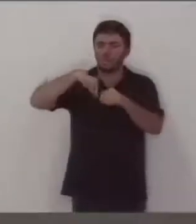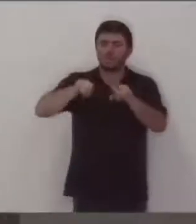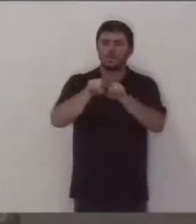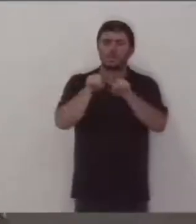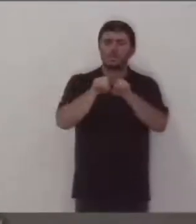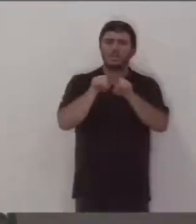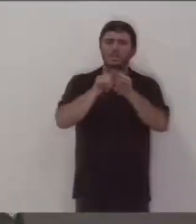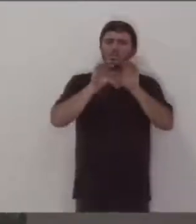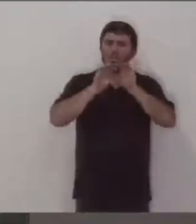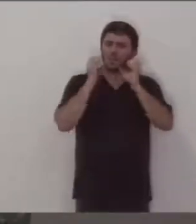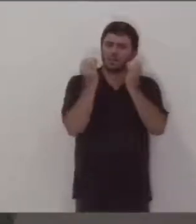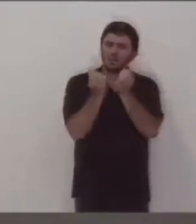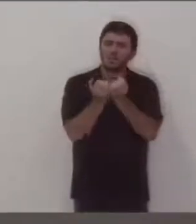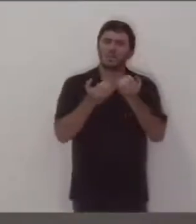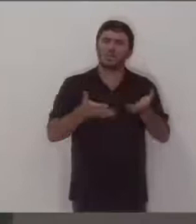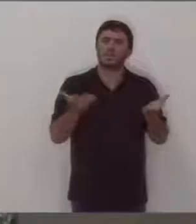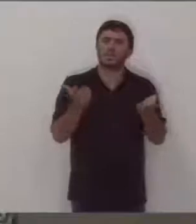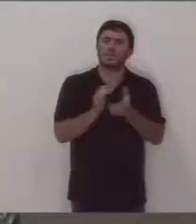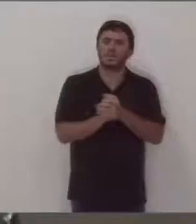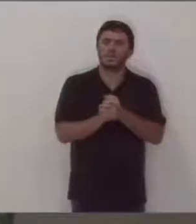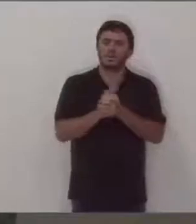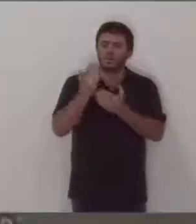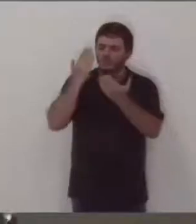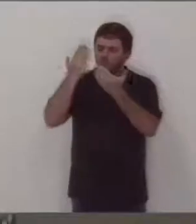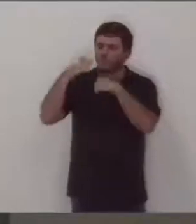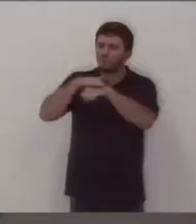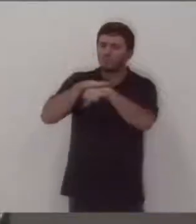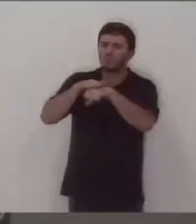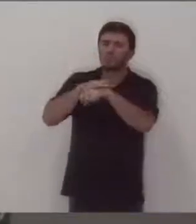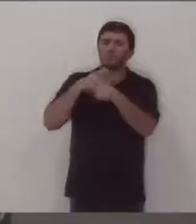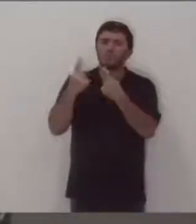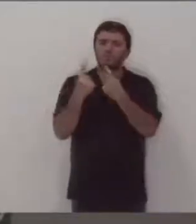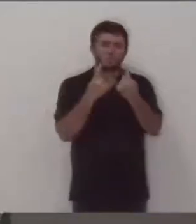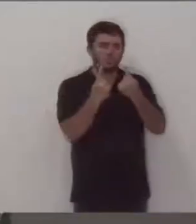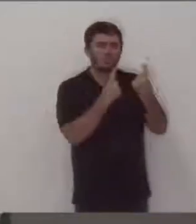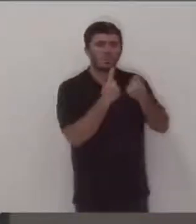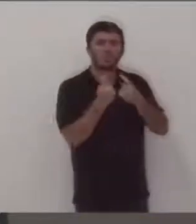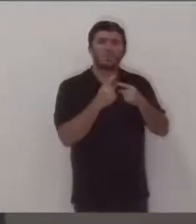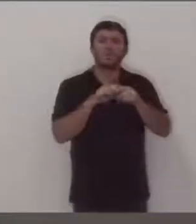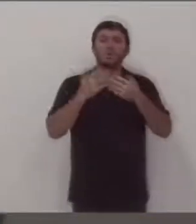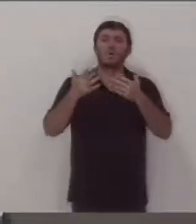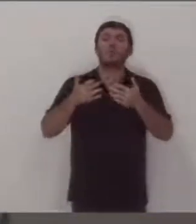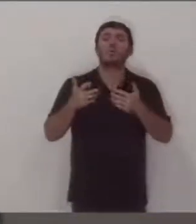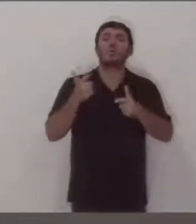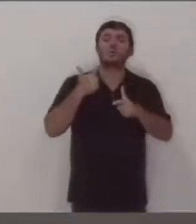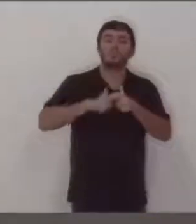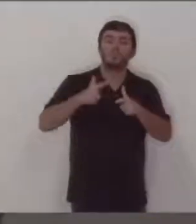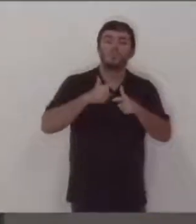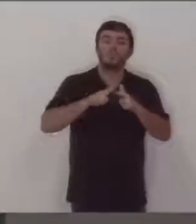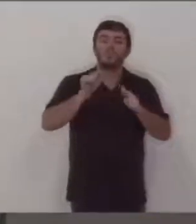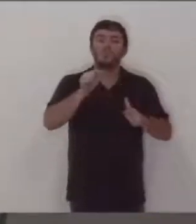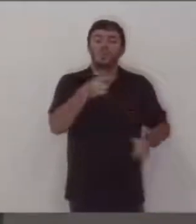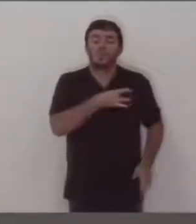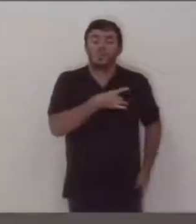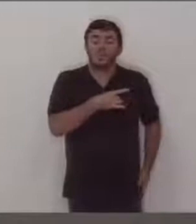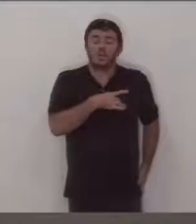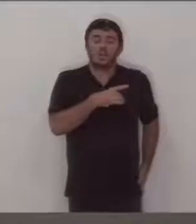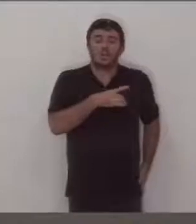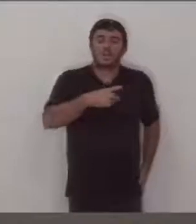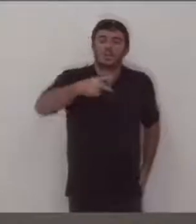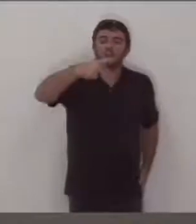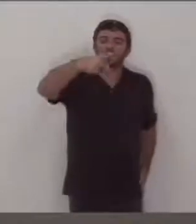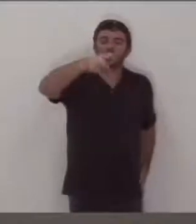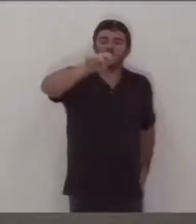espaço aqui, para que a gente escute um psicólogo falando do quanto que o problema do pânico ele pode tirar a concentração